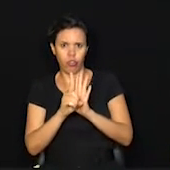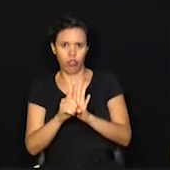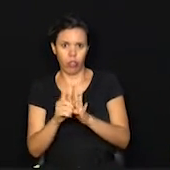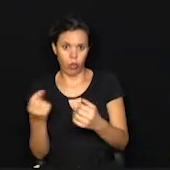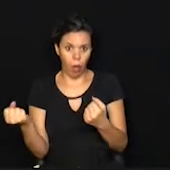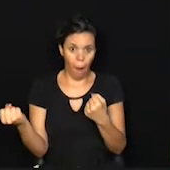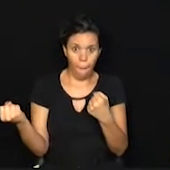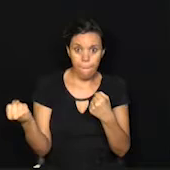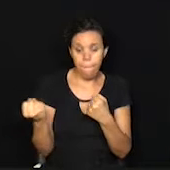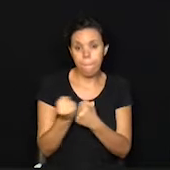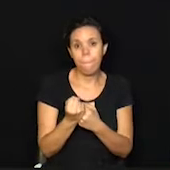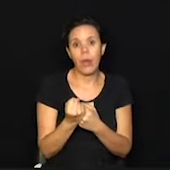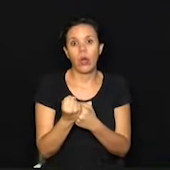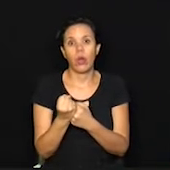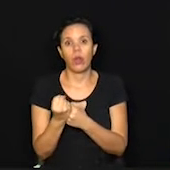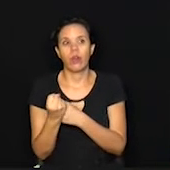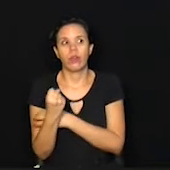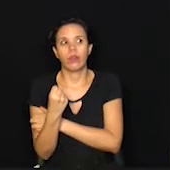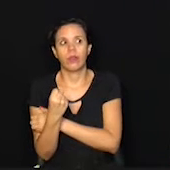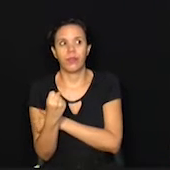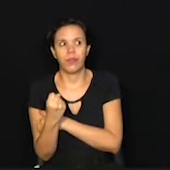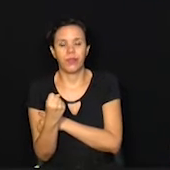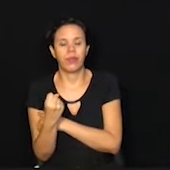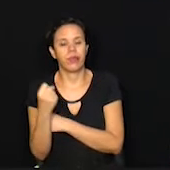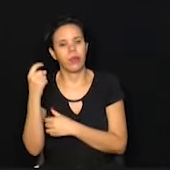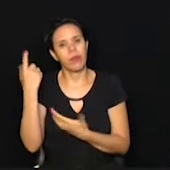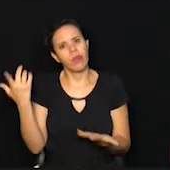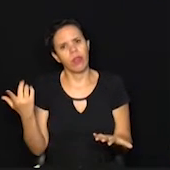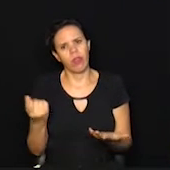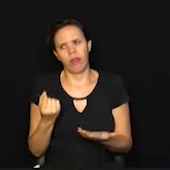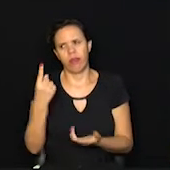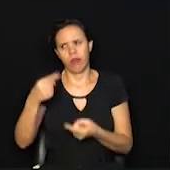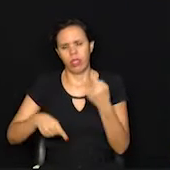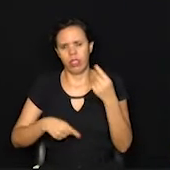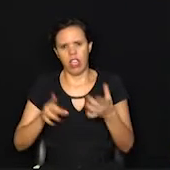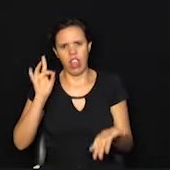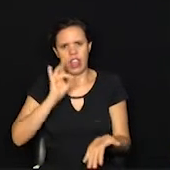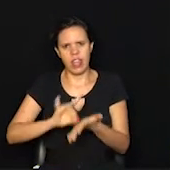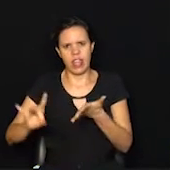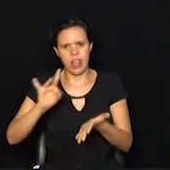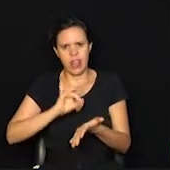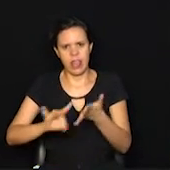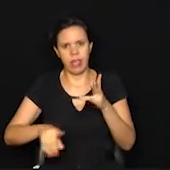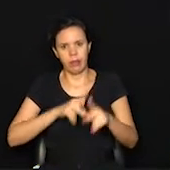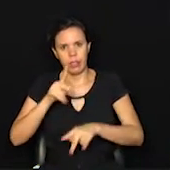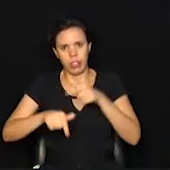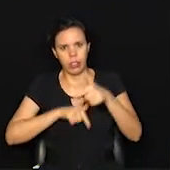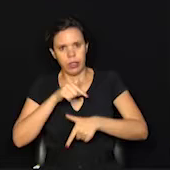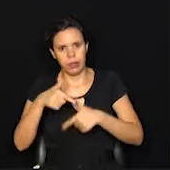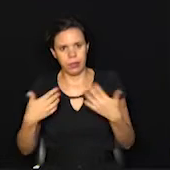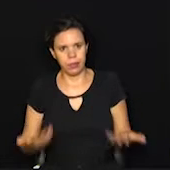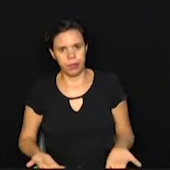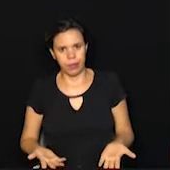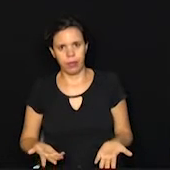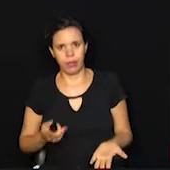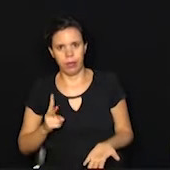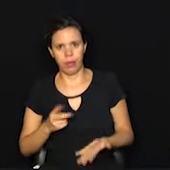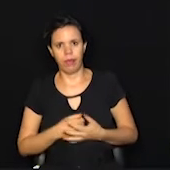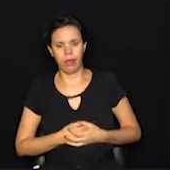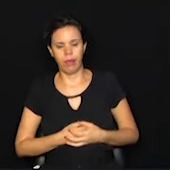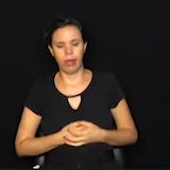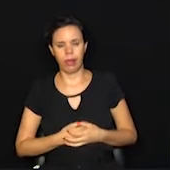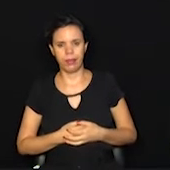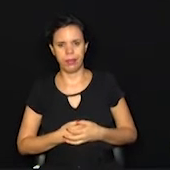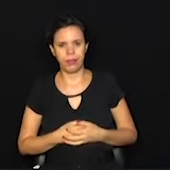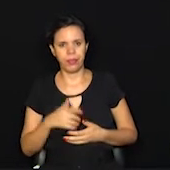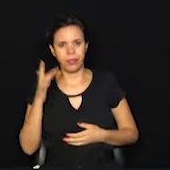direita Gourmet no Brasil tem um parafuso a menos né porque como eles odeiam povo odeio a classe trabalhadora eles sempre